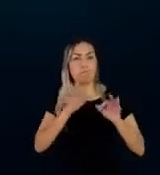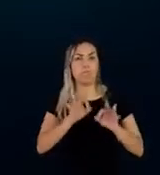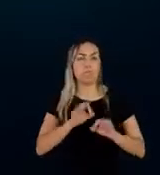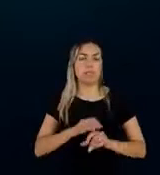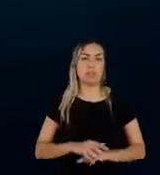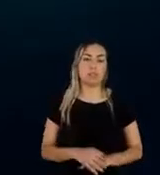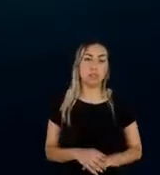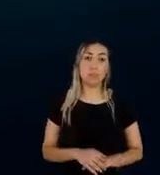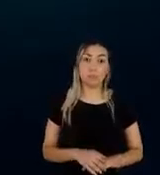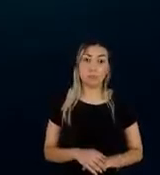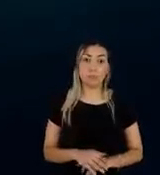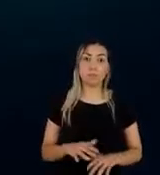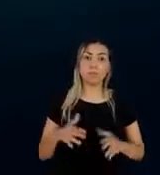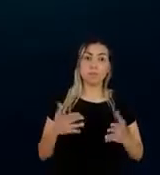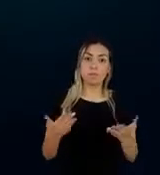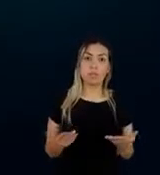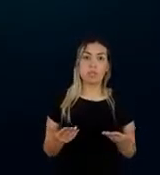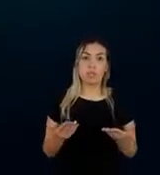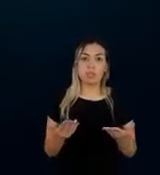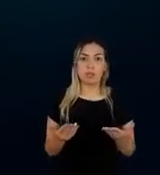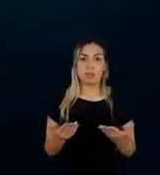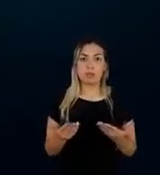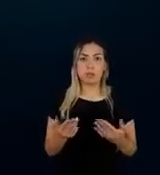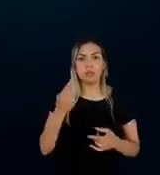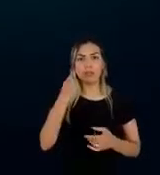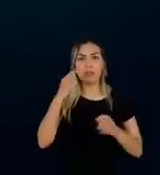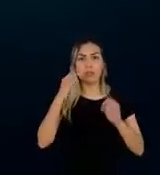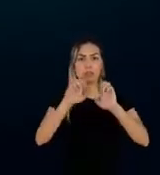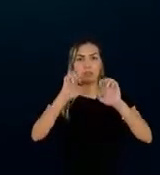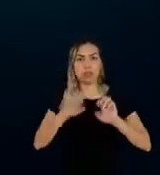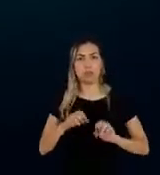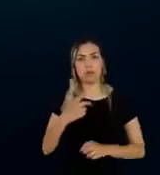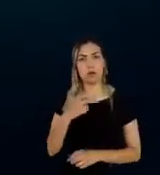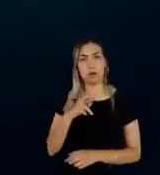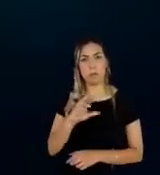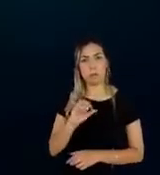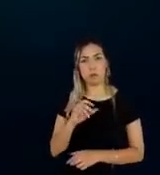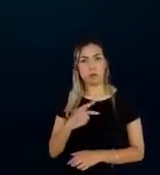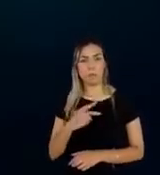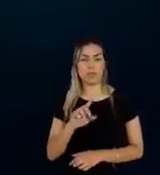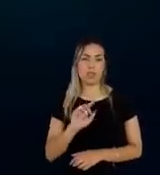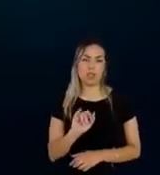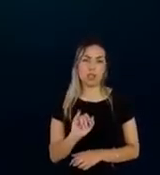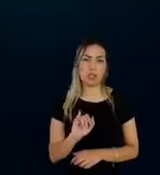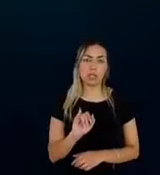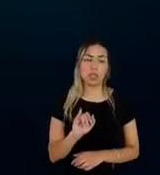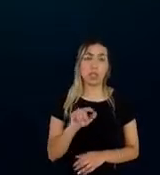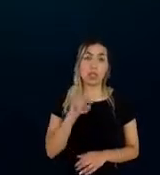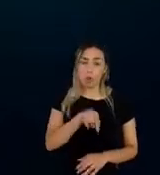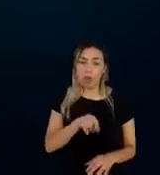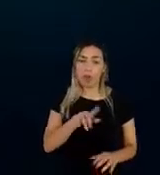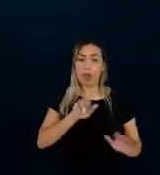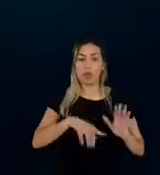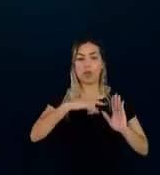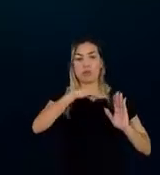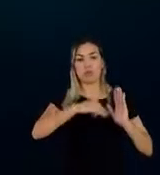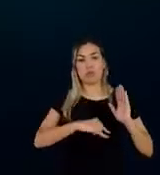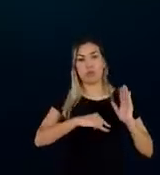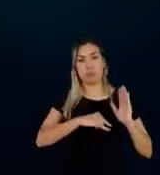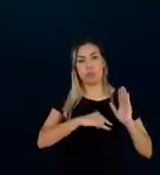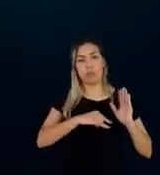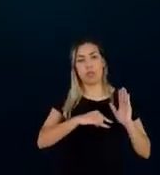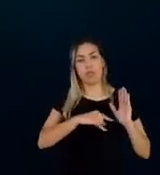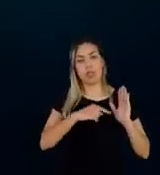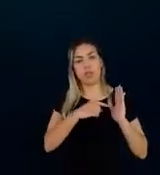Então, trazendo a estrutura do próprio EDI, o próprio EDI é um documento, ele é uma diretriz,